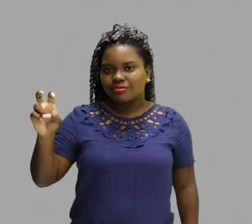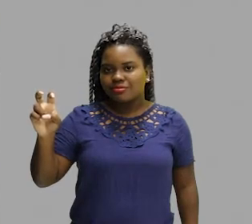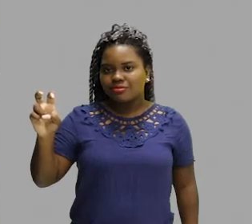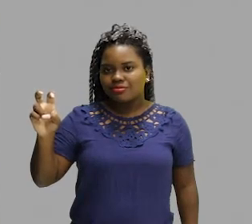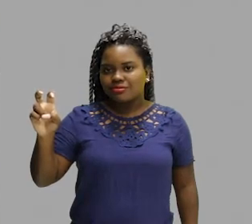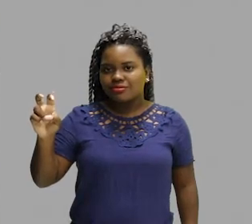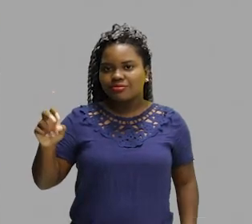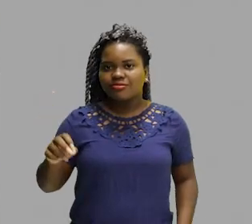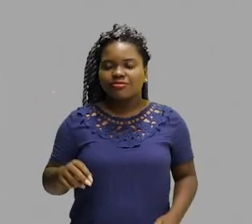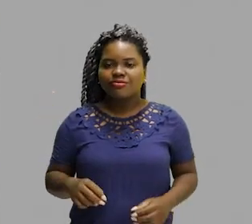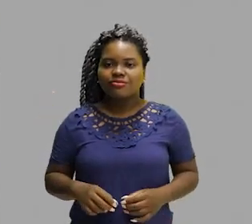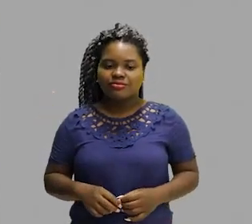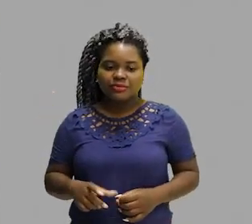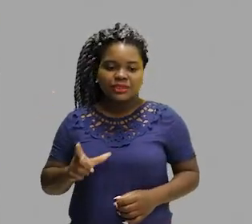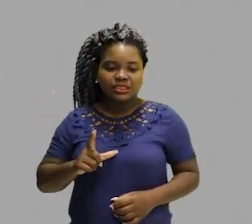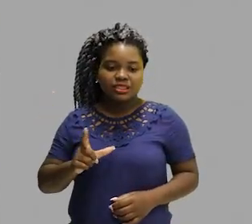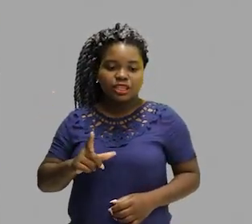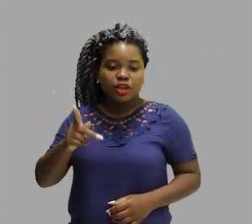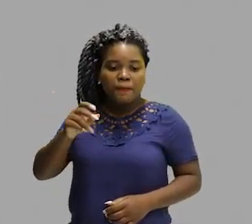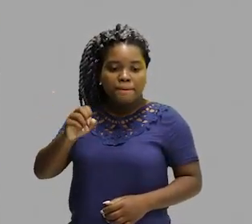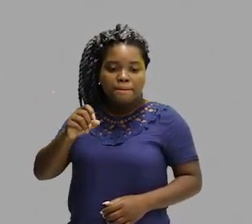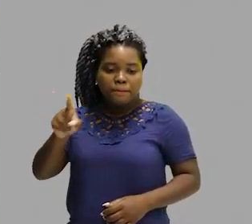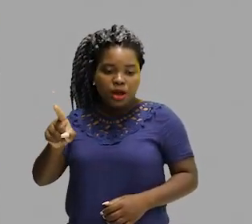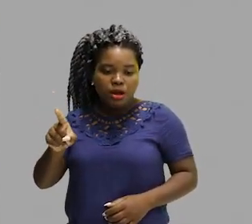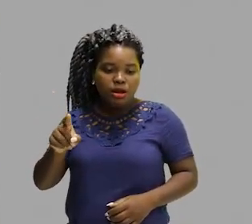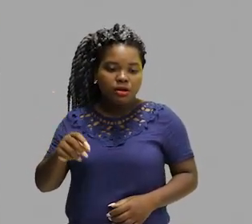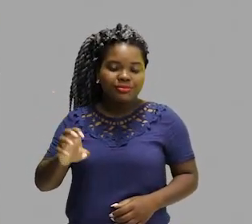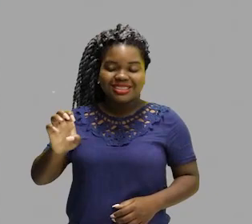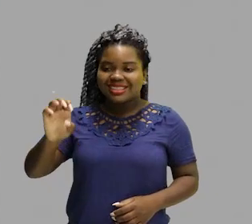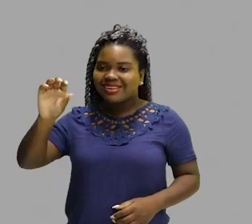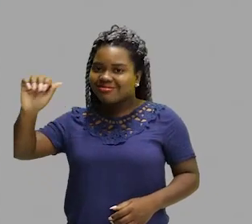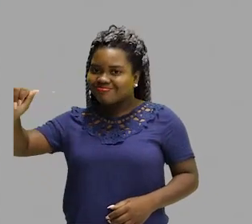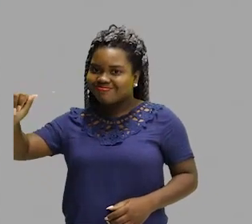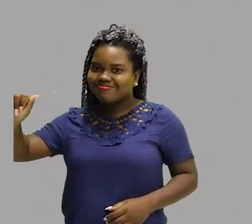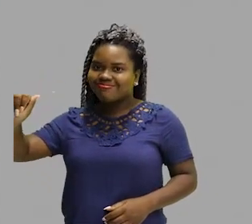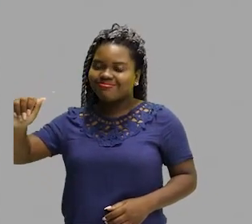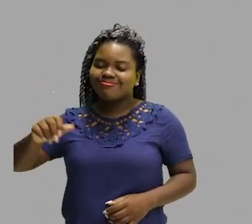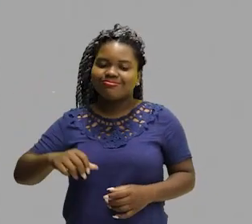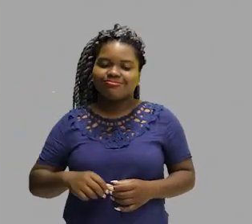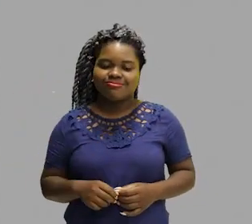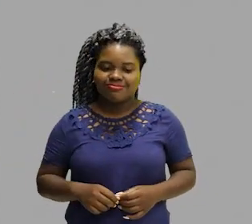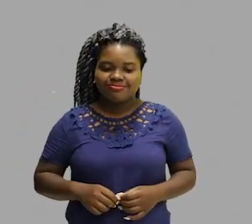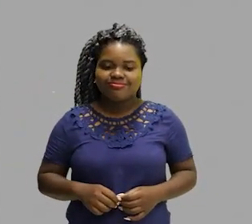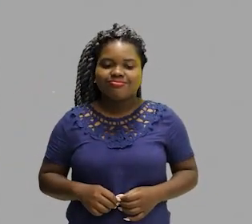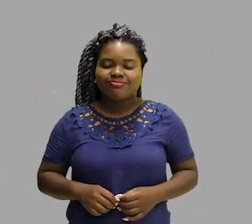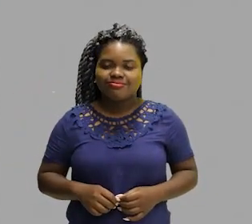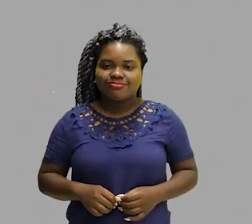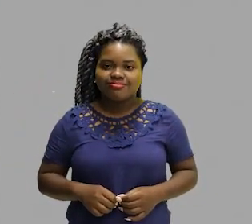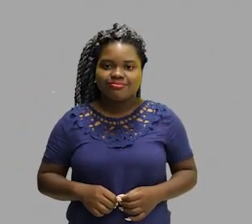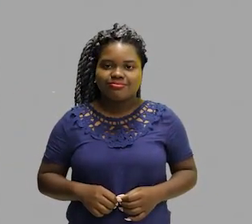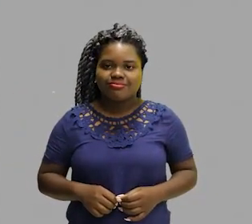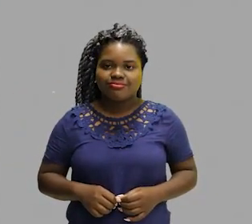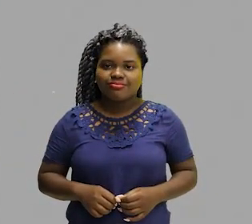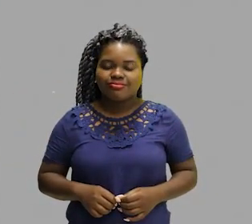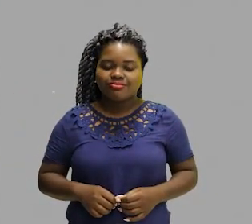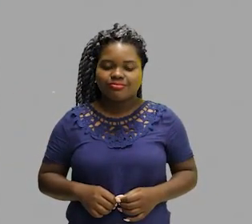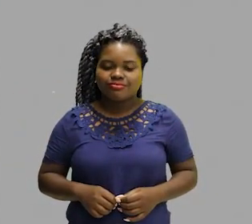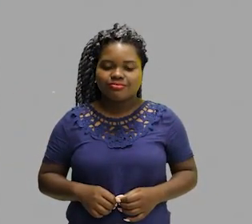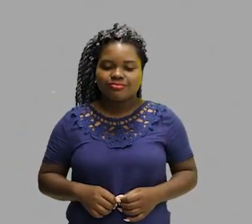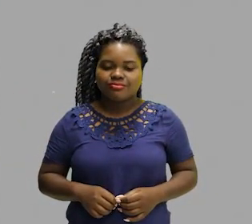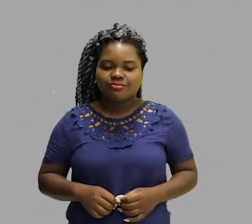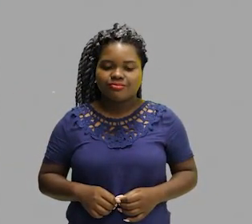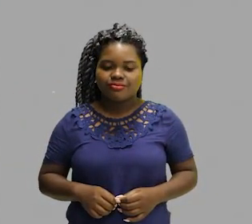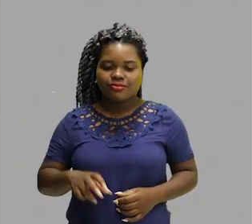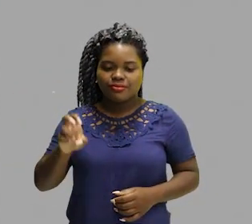sílaba, bro, outra sílaba, pó, outra sílaba, e a, uma sílaba, e areia, tá?